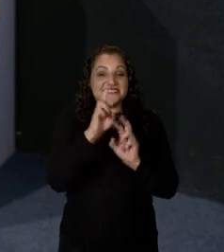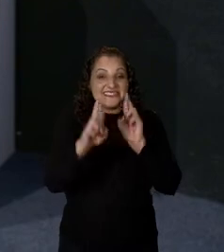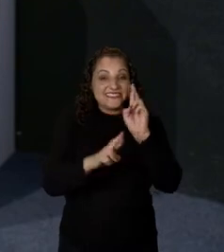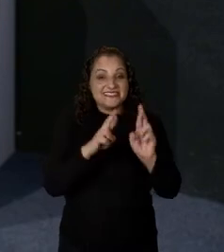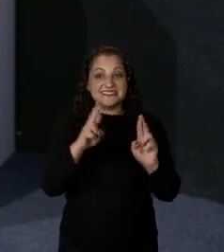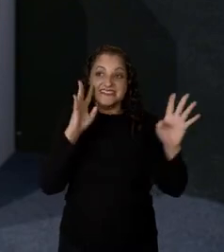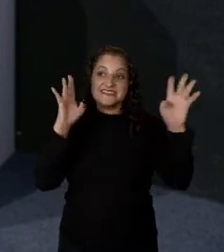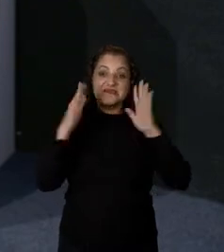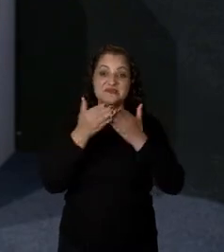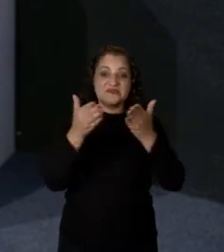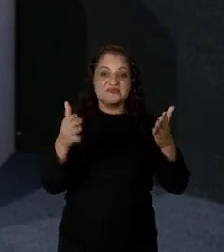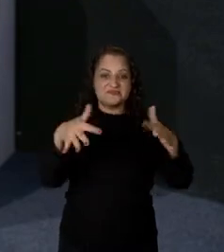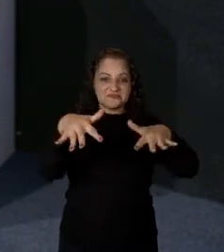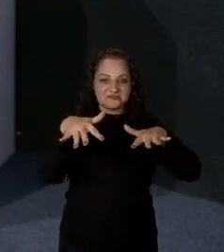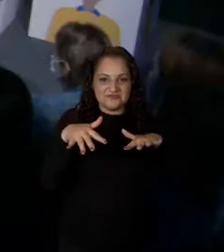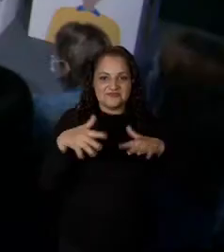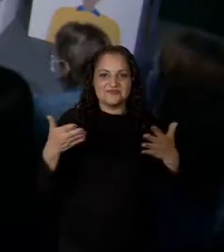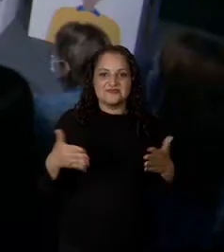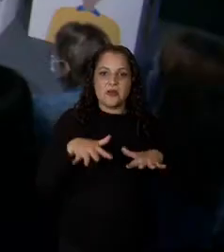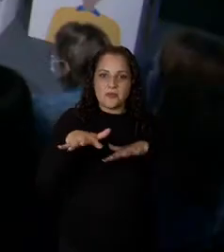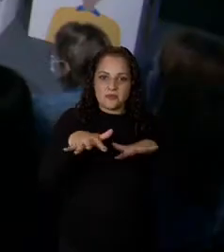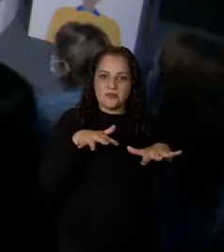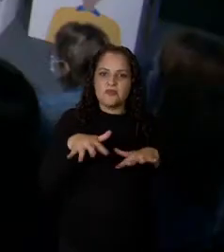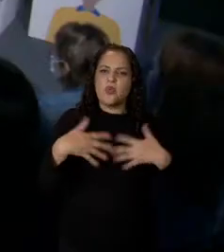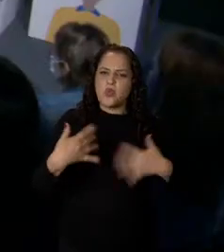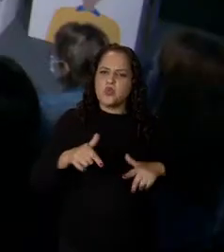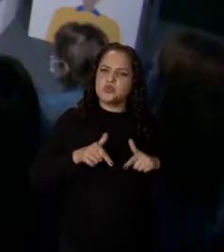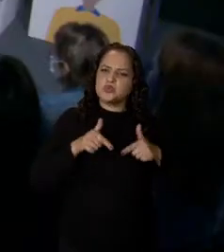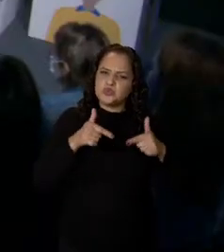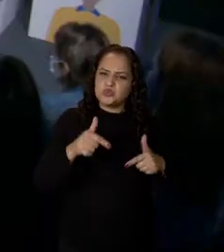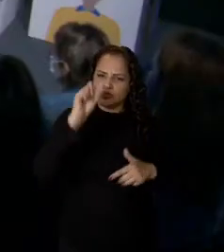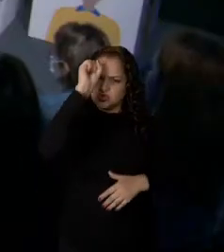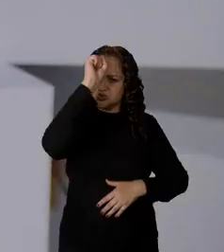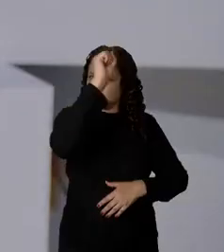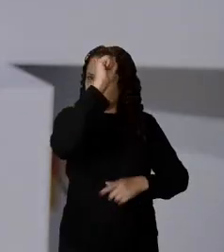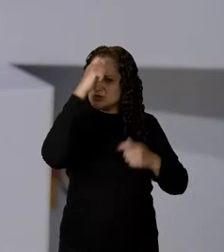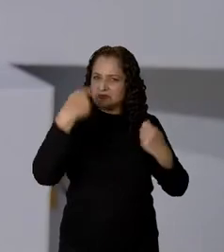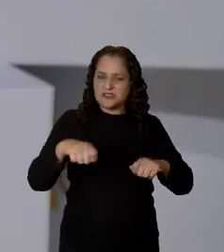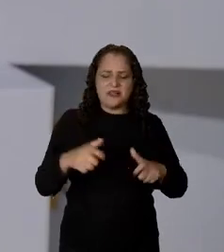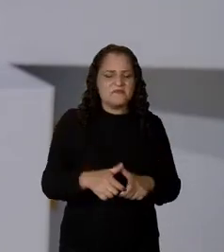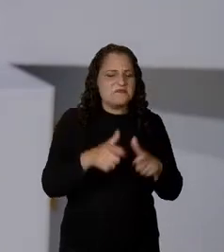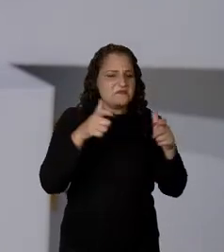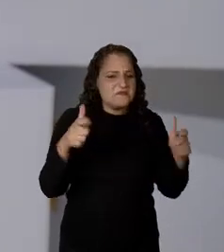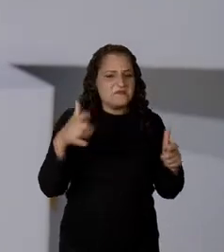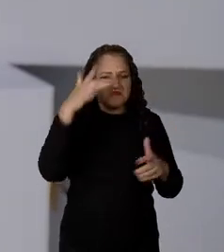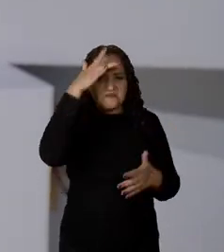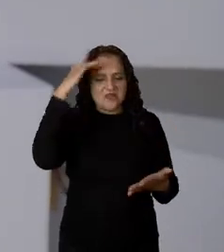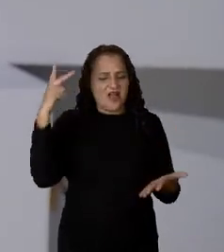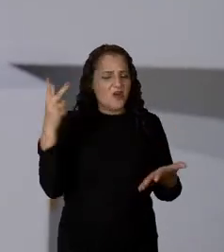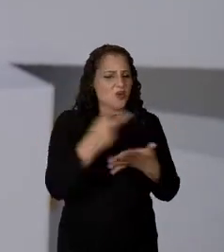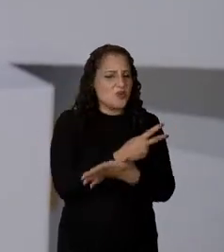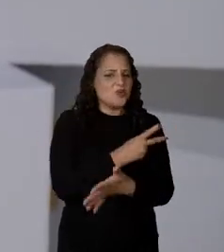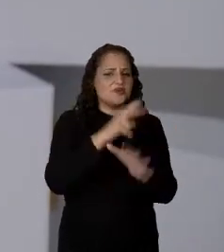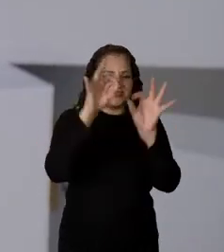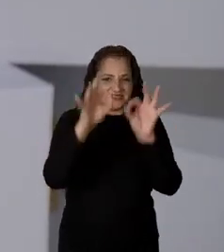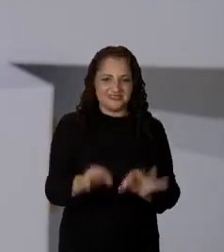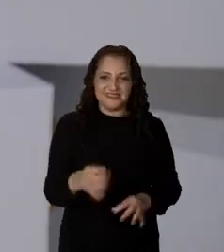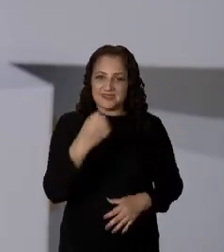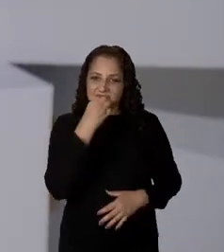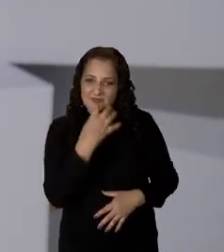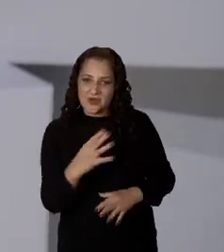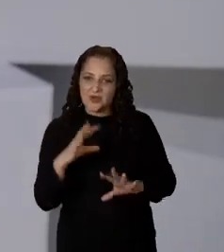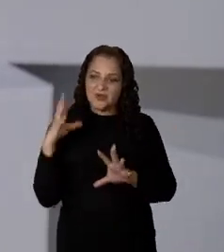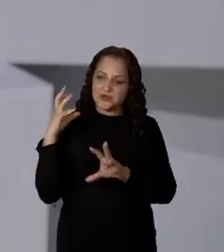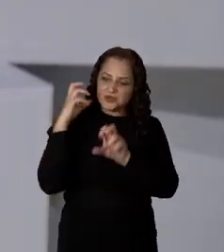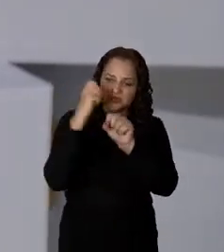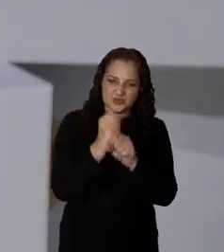plateia. Gente, o movimento do tamanho dessa iniciativa da Samsung precisa de muita gente para que ela aconteça. Os bons e sólidos